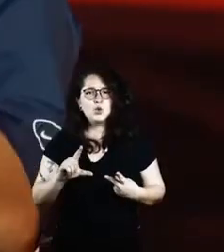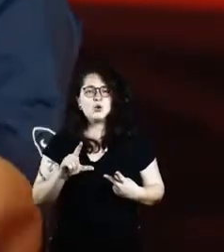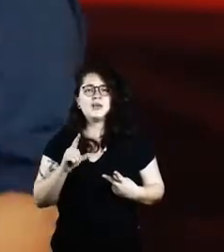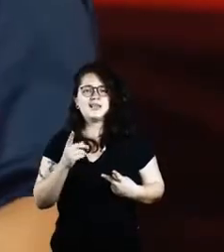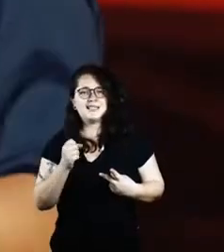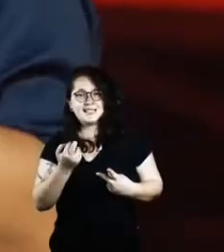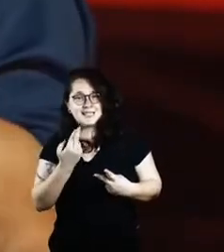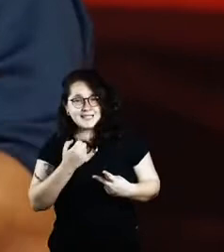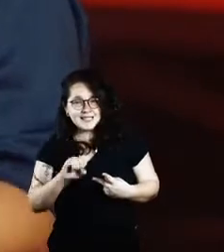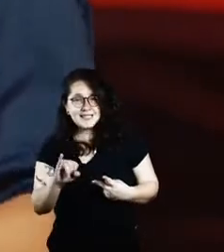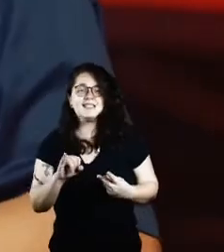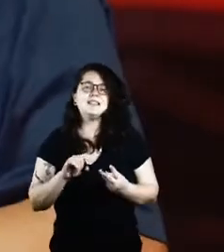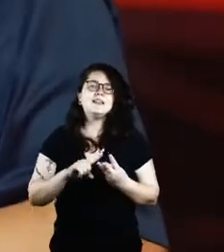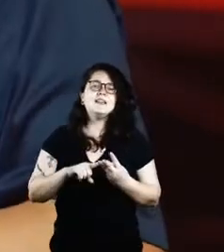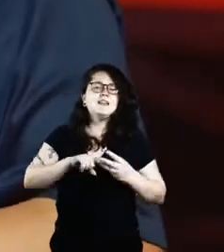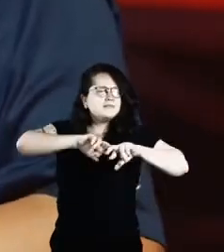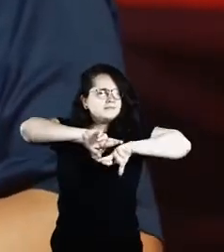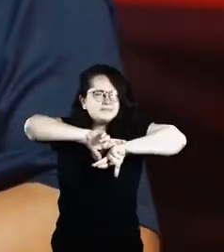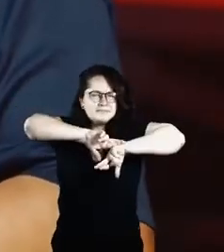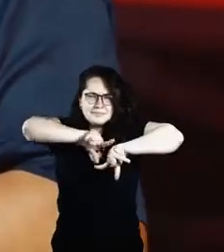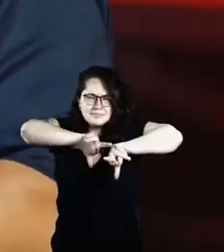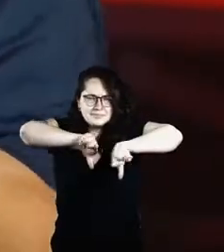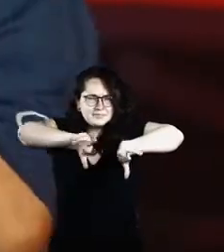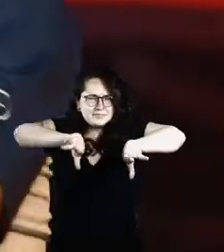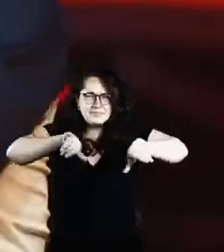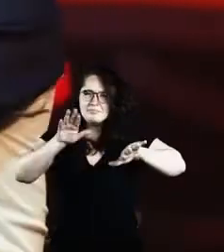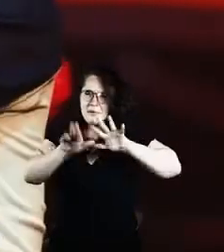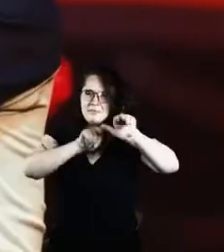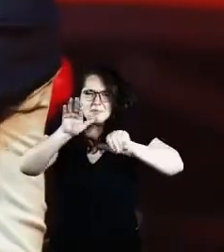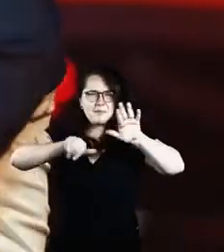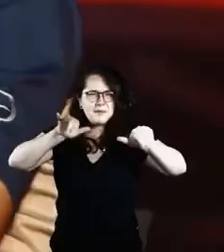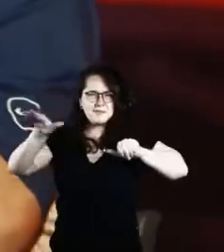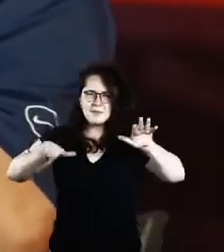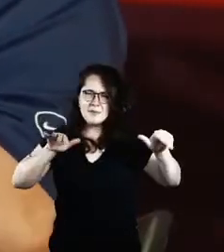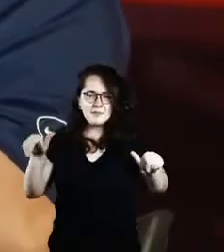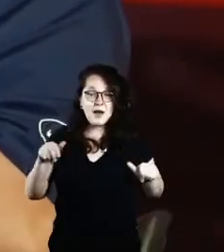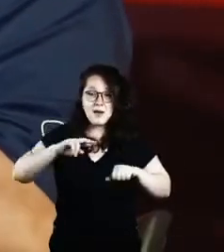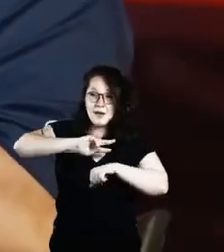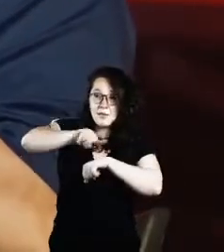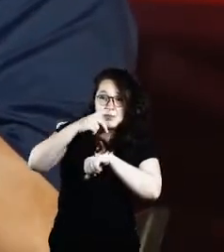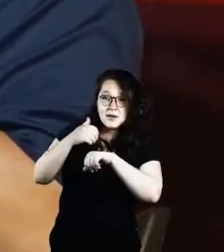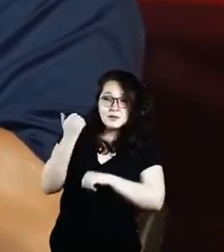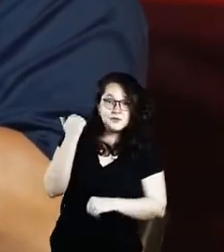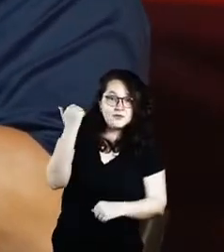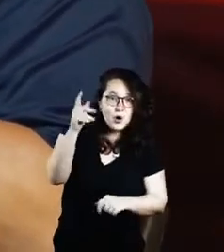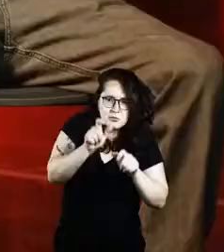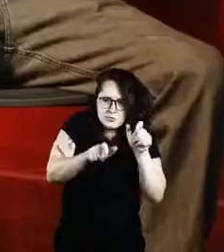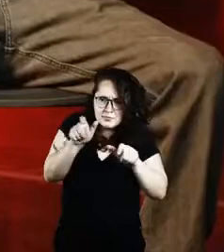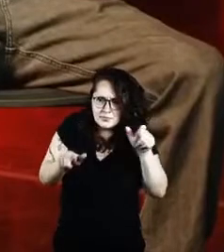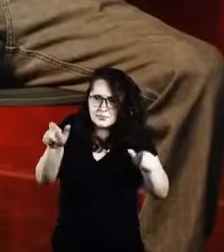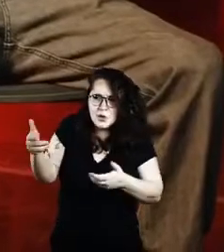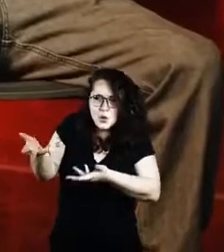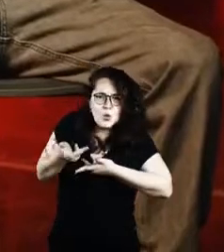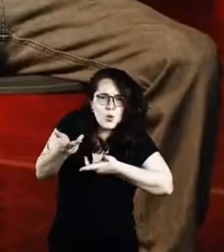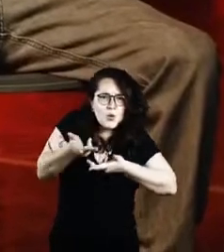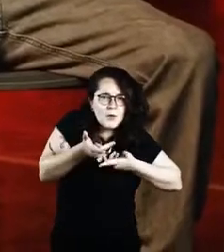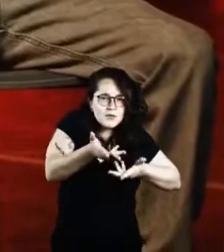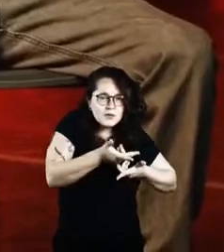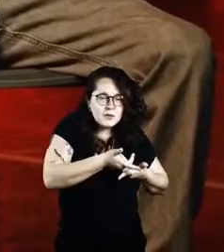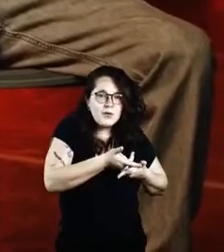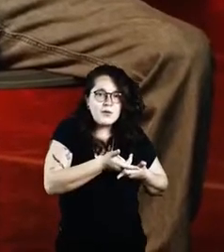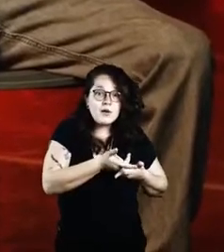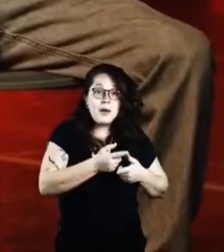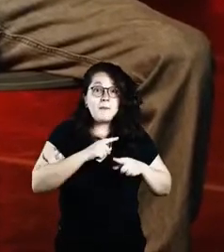Jimmy Borrone, James Brown, Roger. Mas o que ele estava falando é que a gente não conseguia entrar,